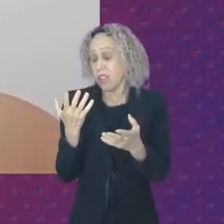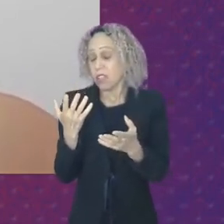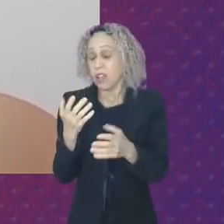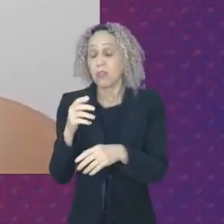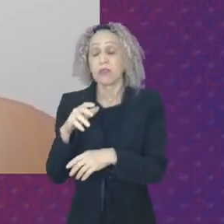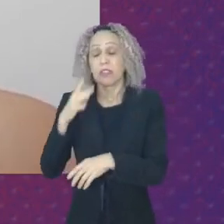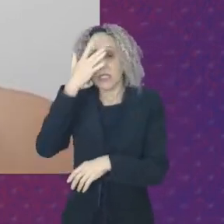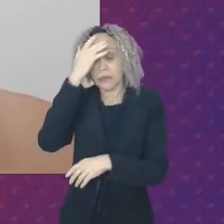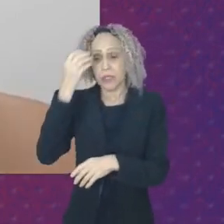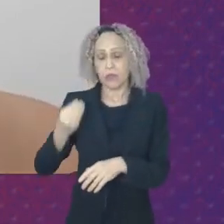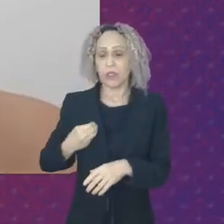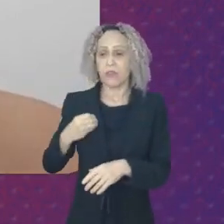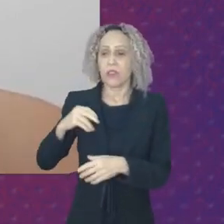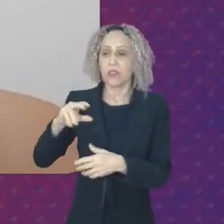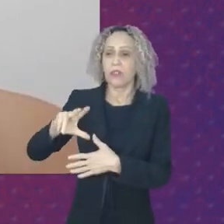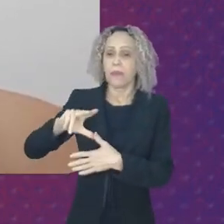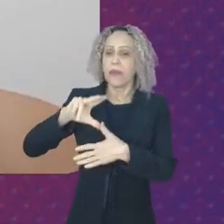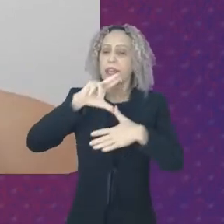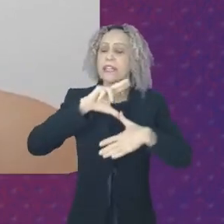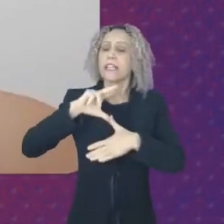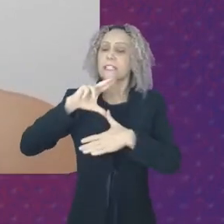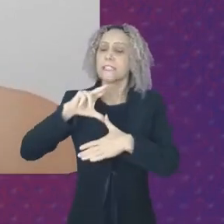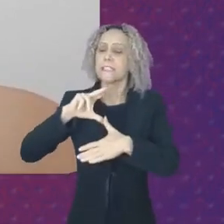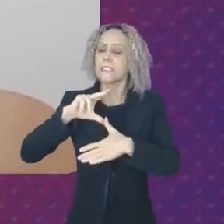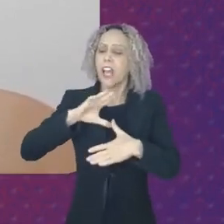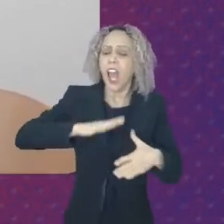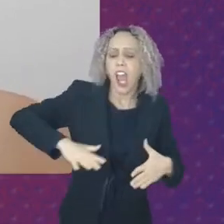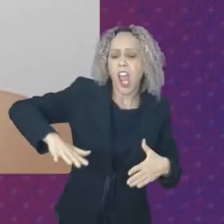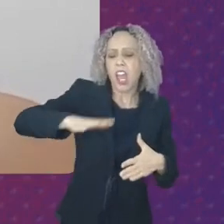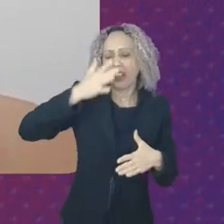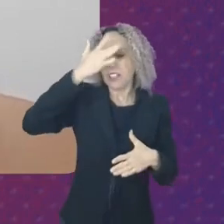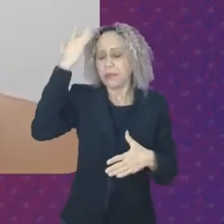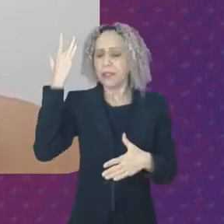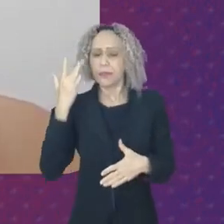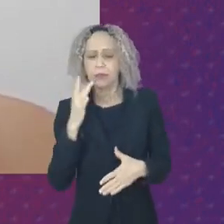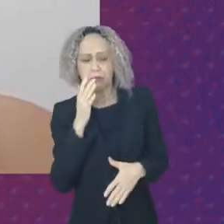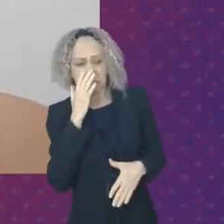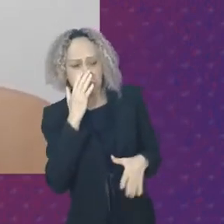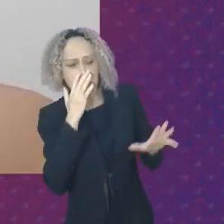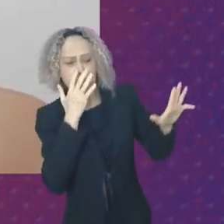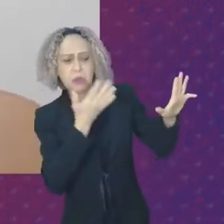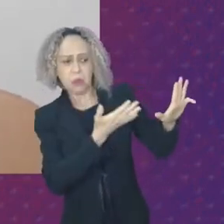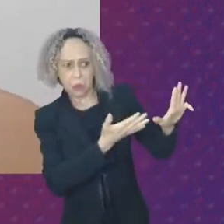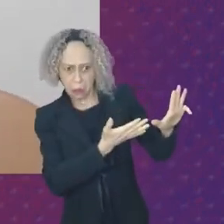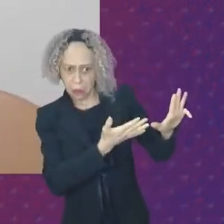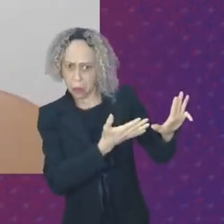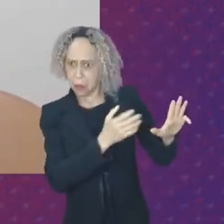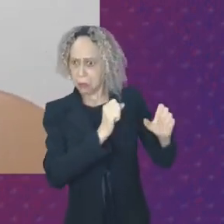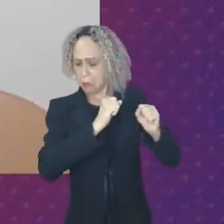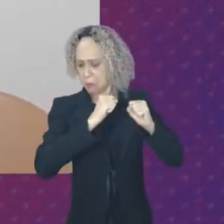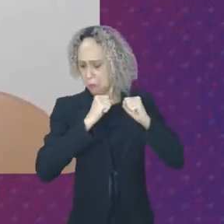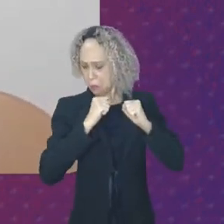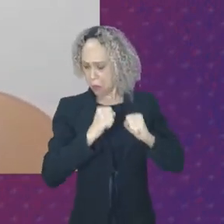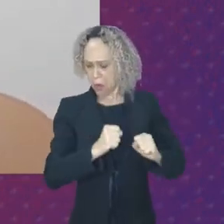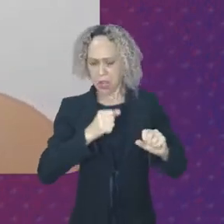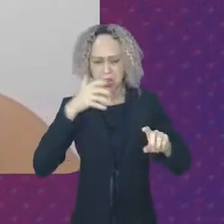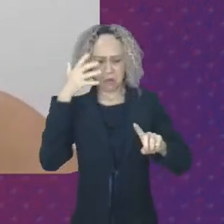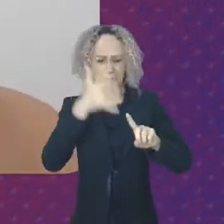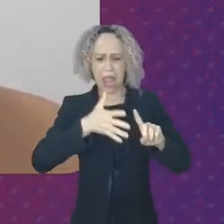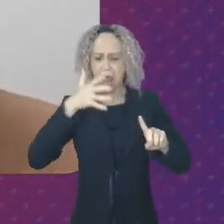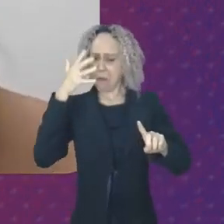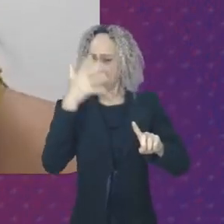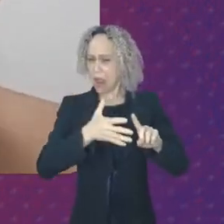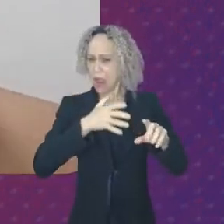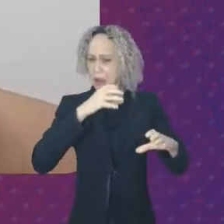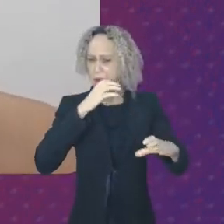essa potência que a gente está trazendo aqui, e isso também é fruto dessa construção de comunicação